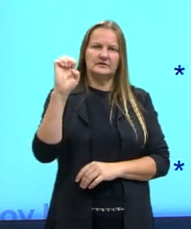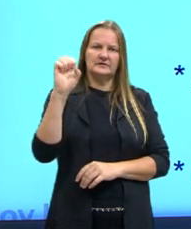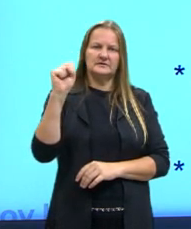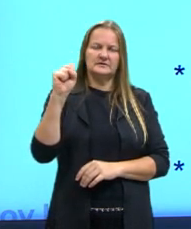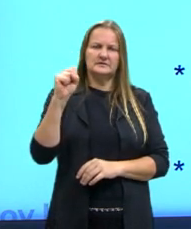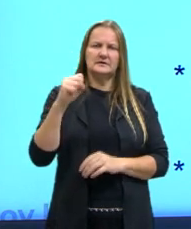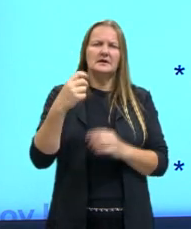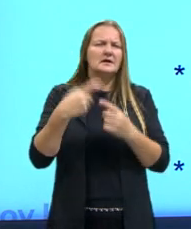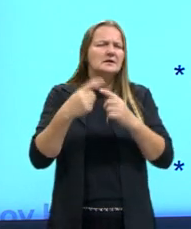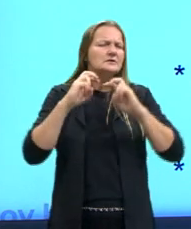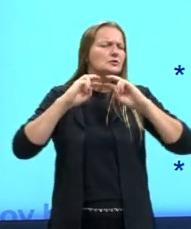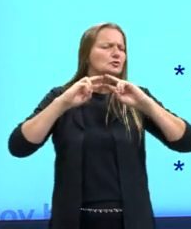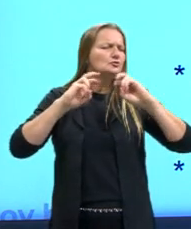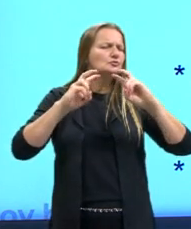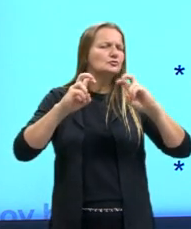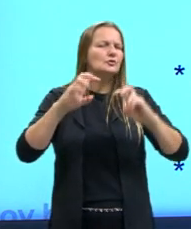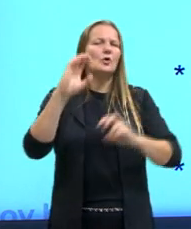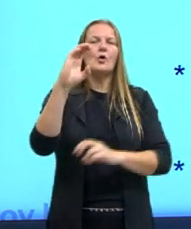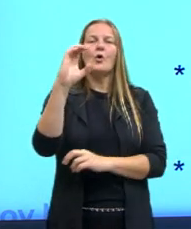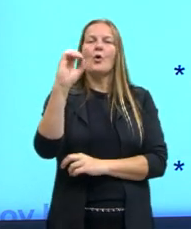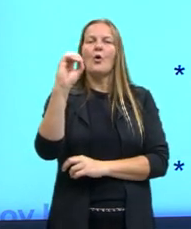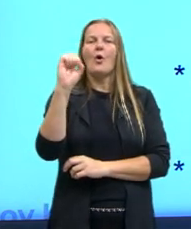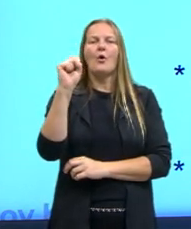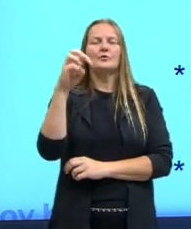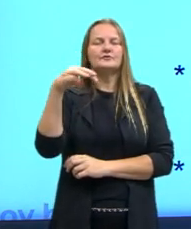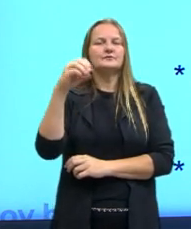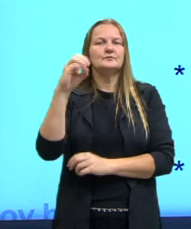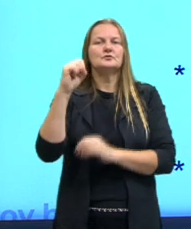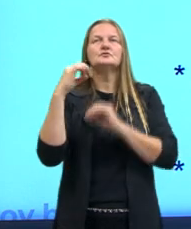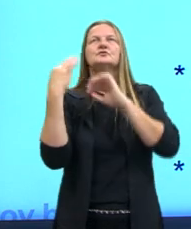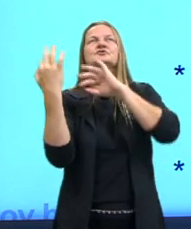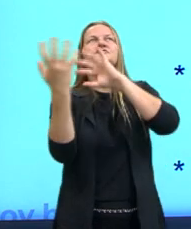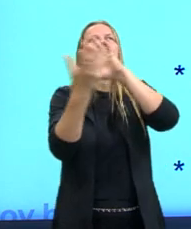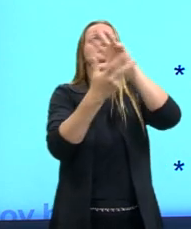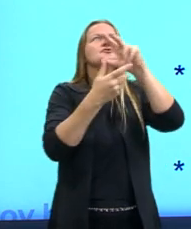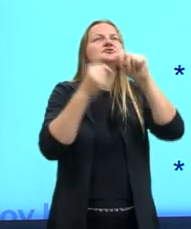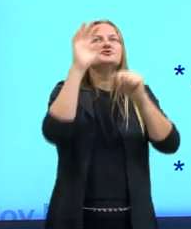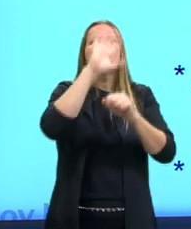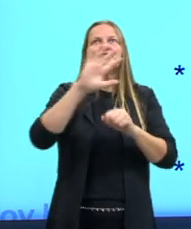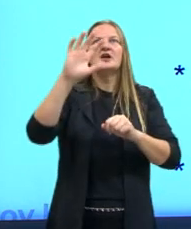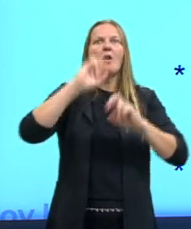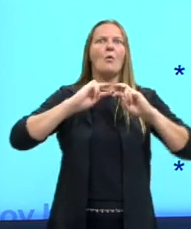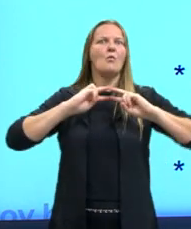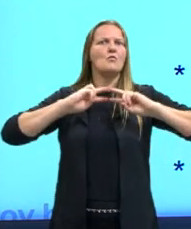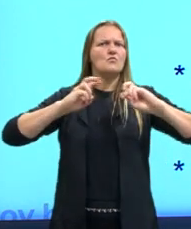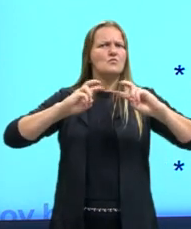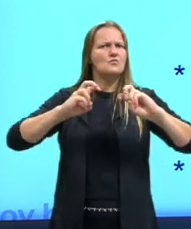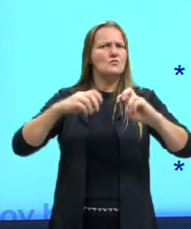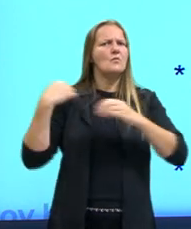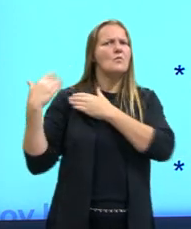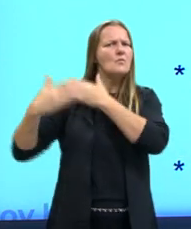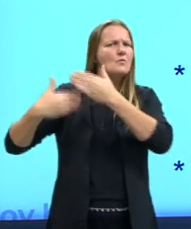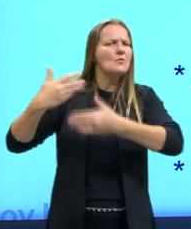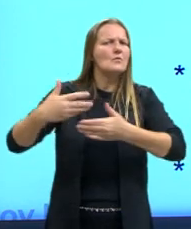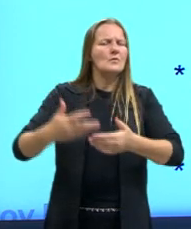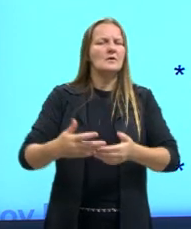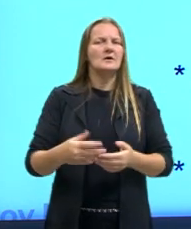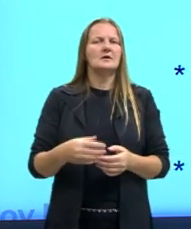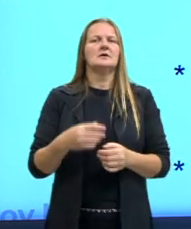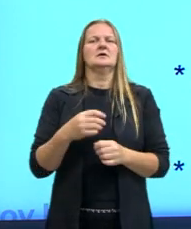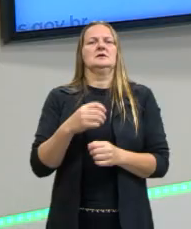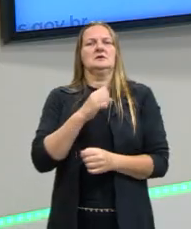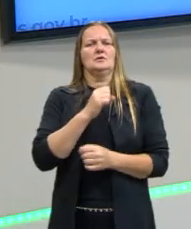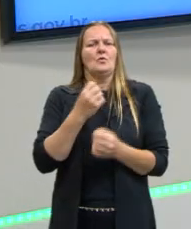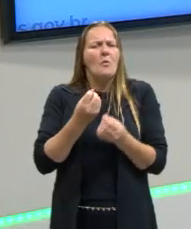para o Cosmos os sofistas já vem com essa explicação já busco com essa explicação jamais do ser humano